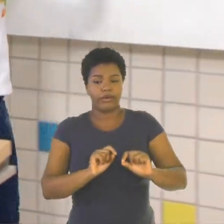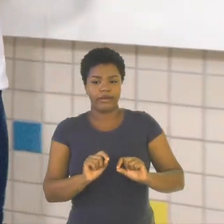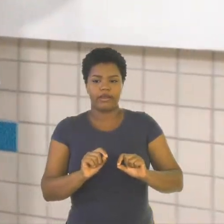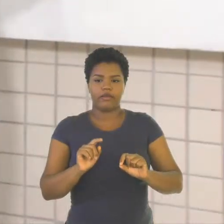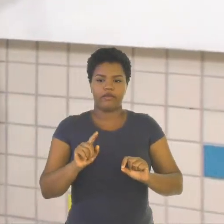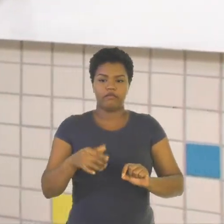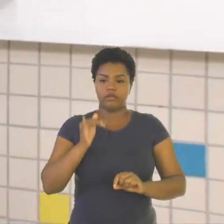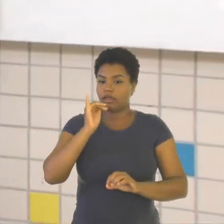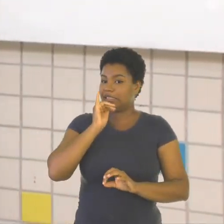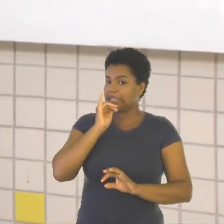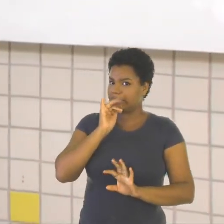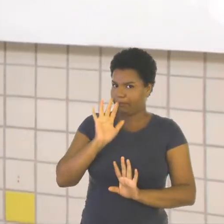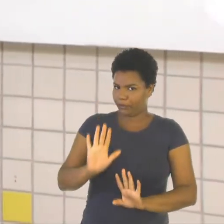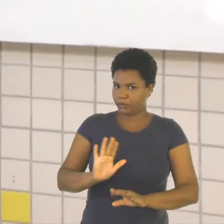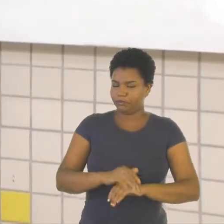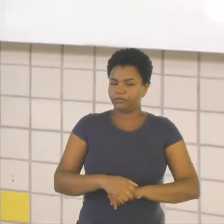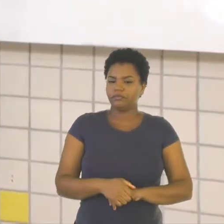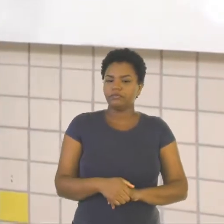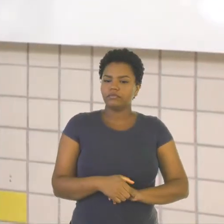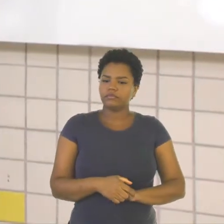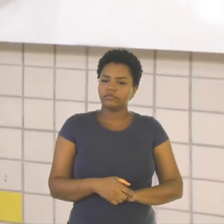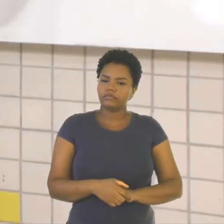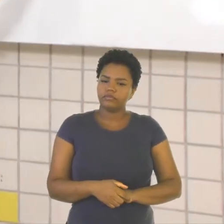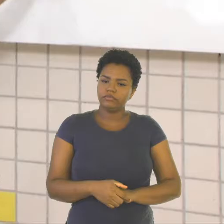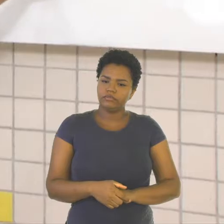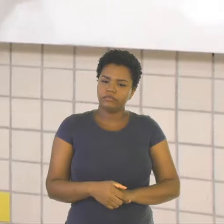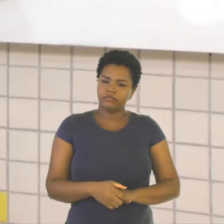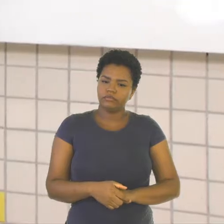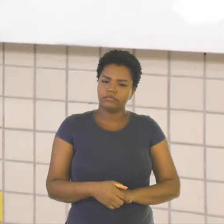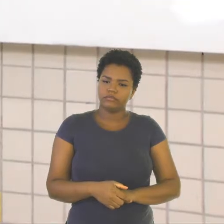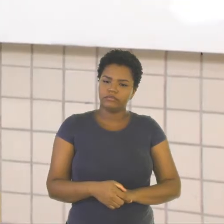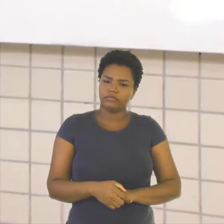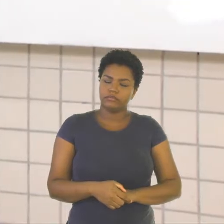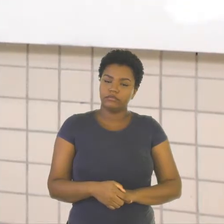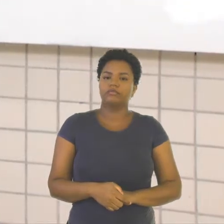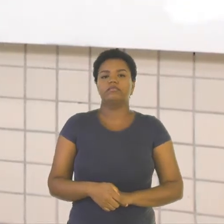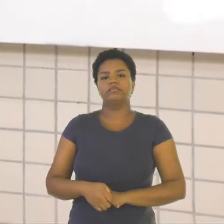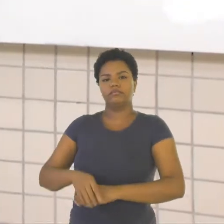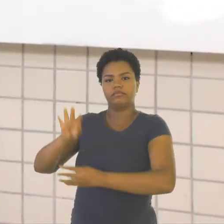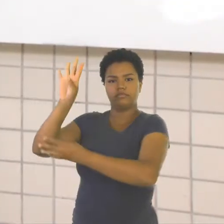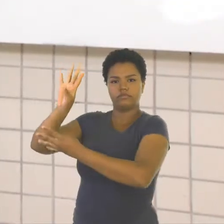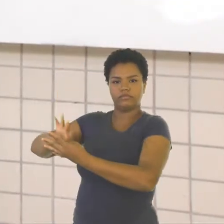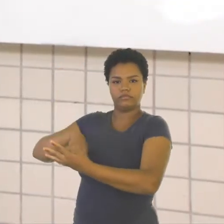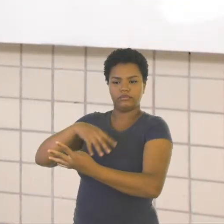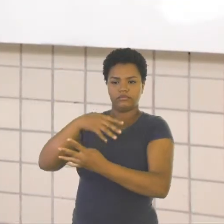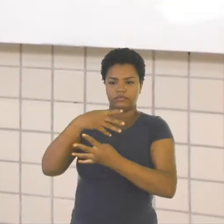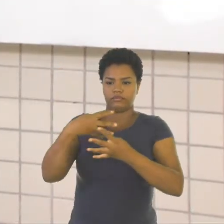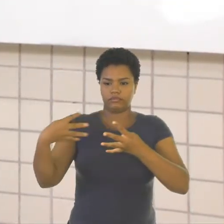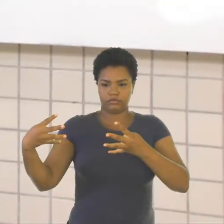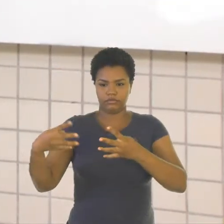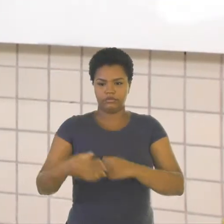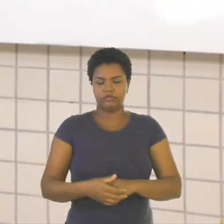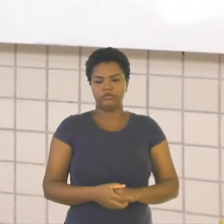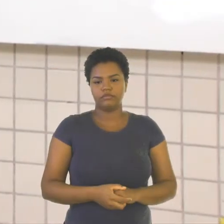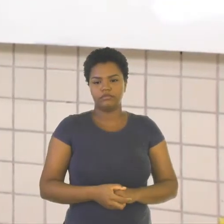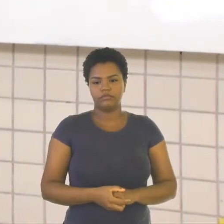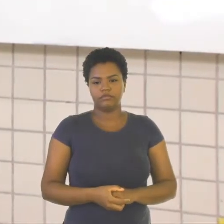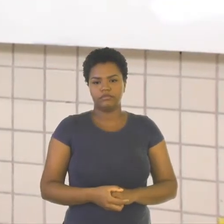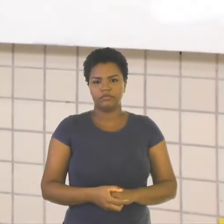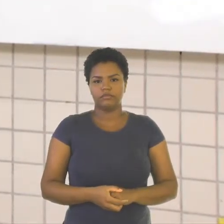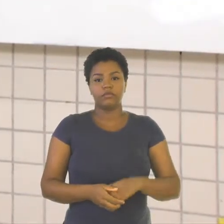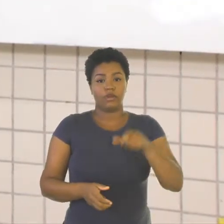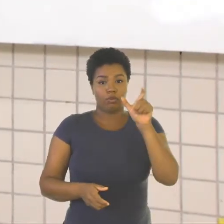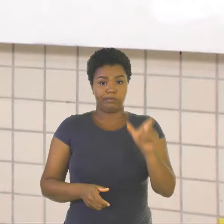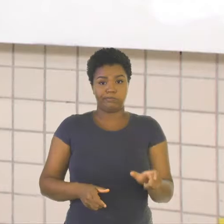ó. Eu tenho uma tabelinha aqui com duas colunas,